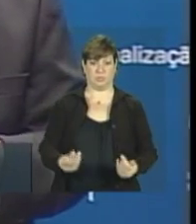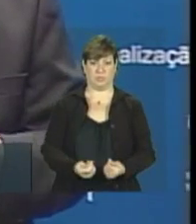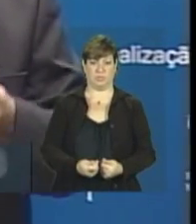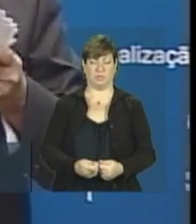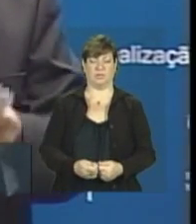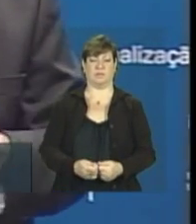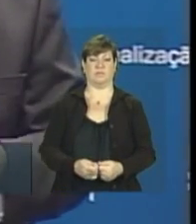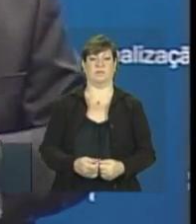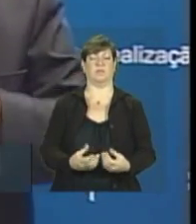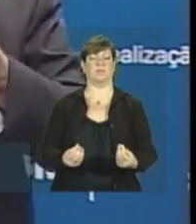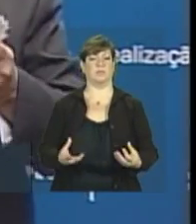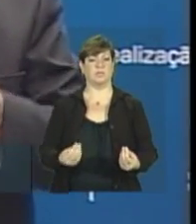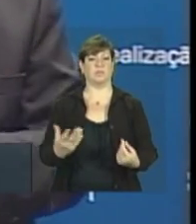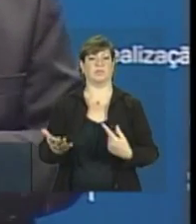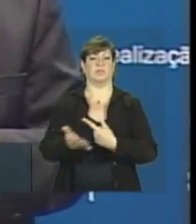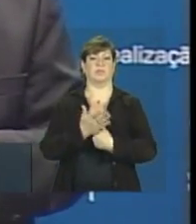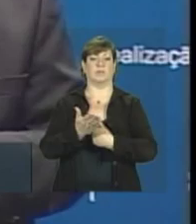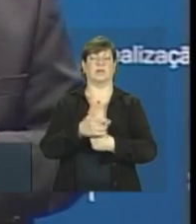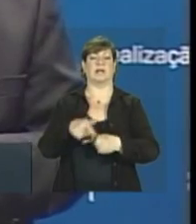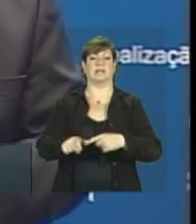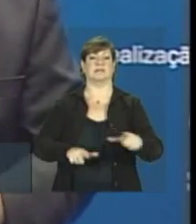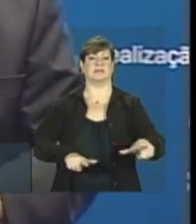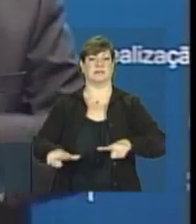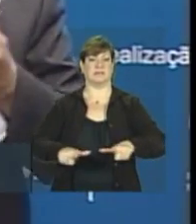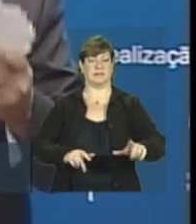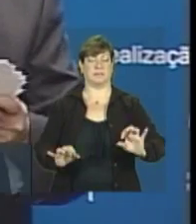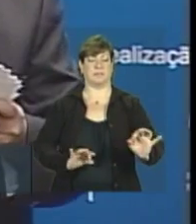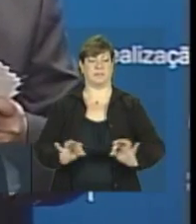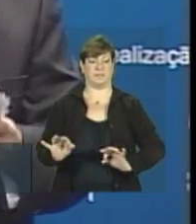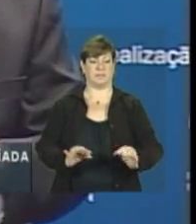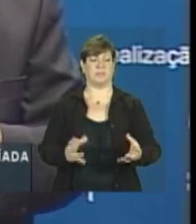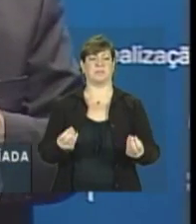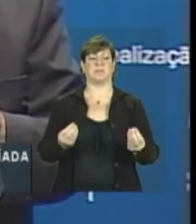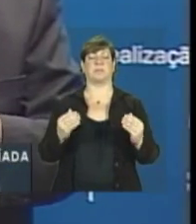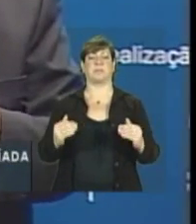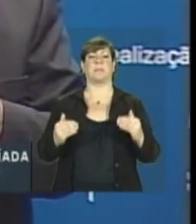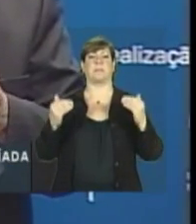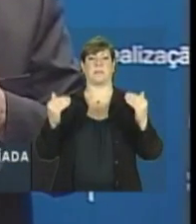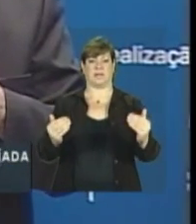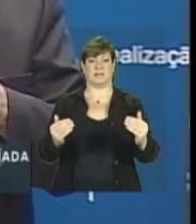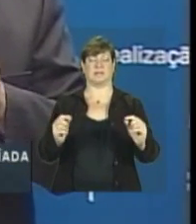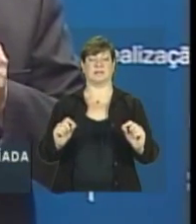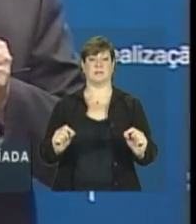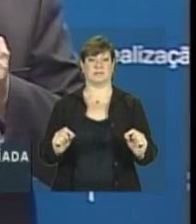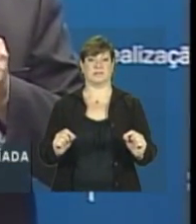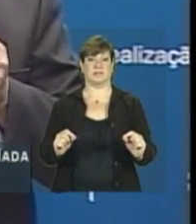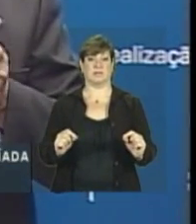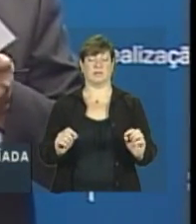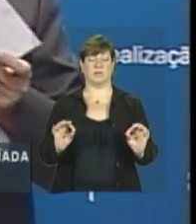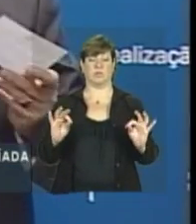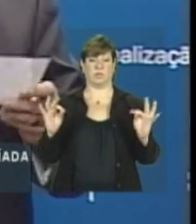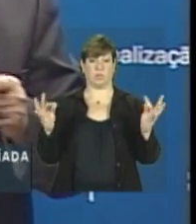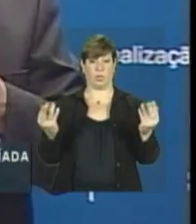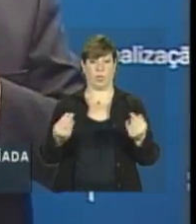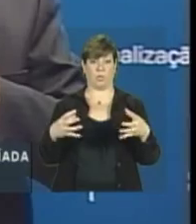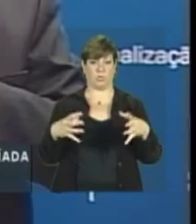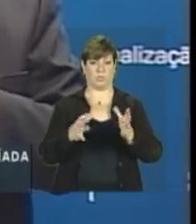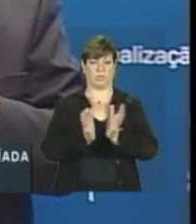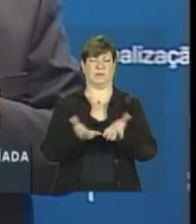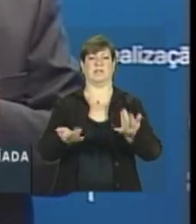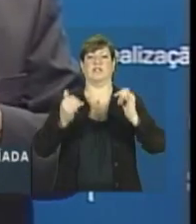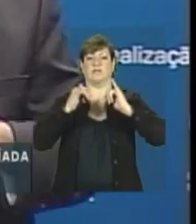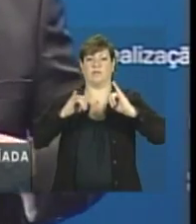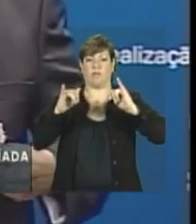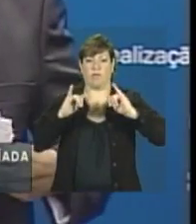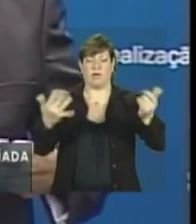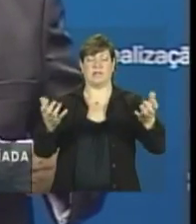fortemente contribui para esse tipo de atividade e muito mais. Todo o movimento aqui de divulgação